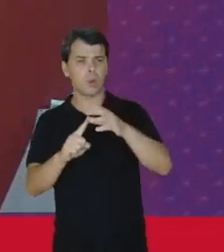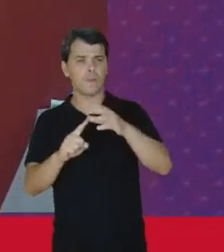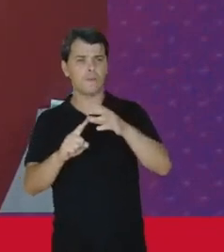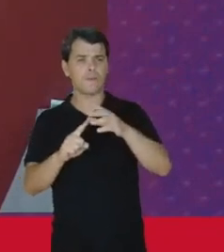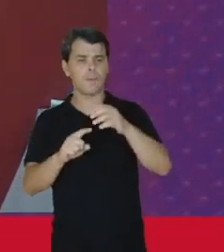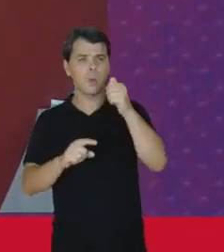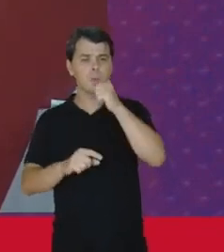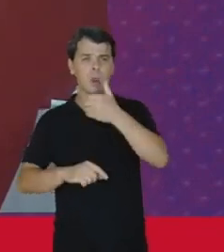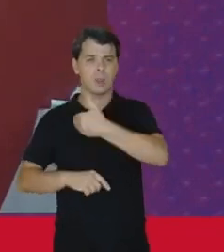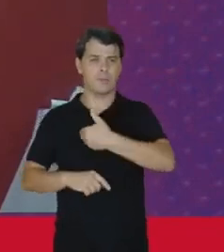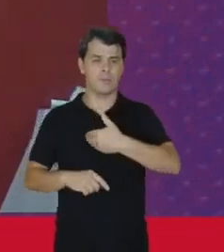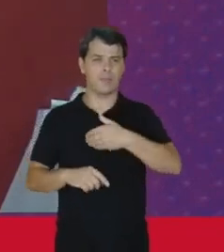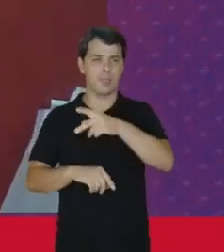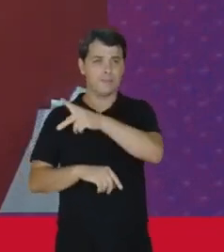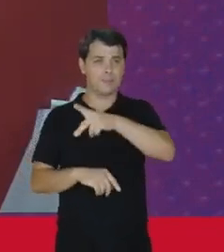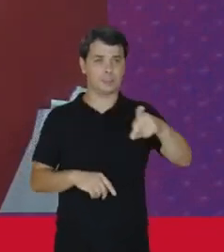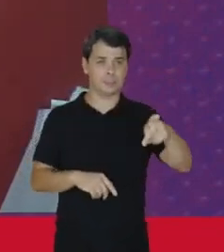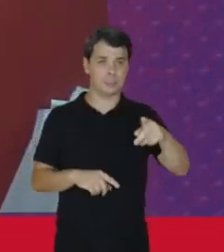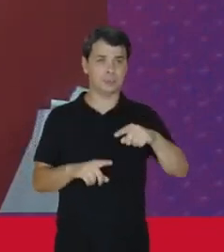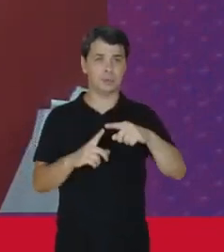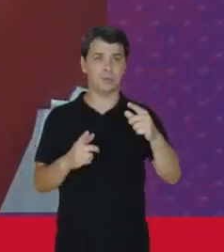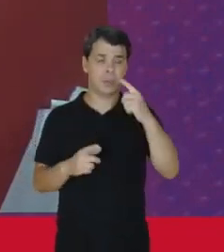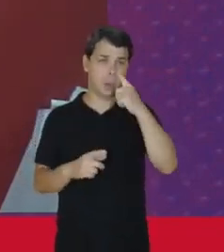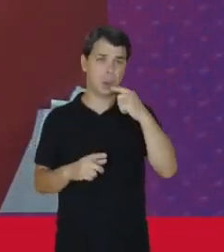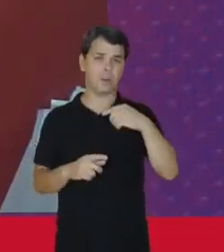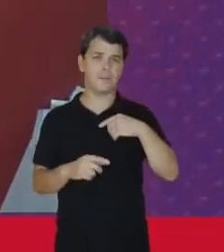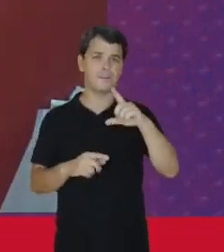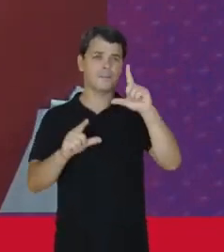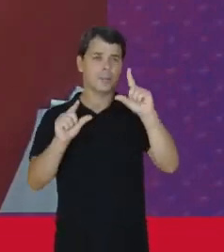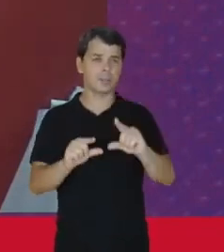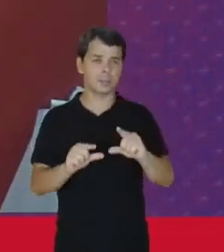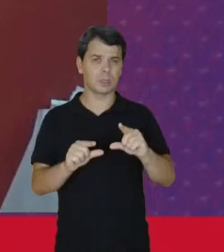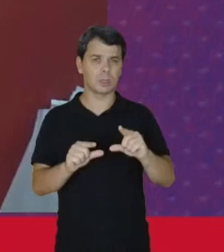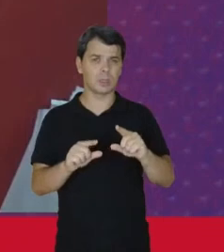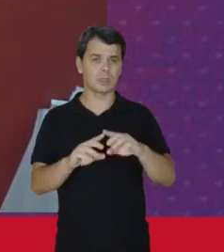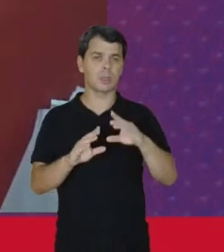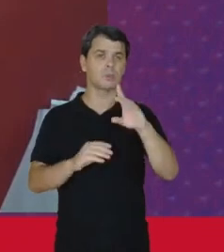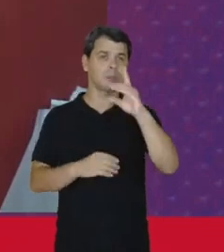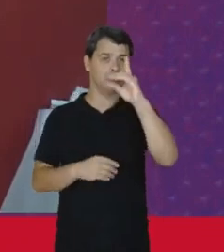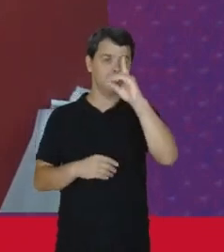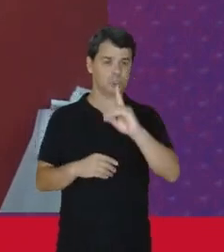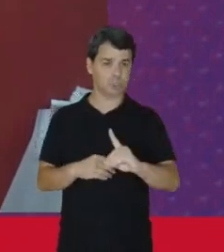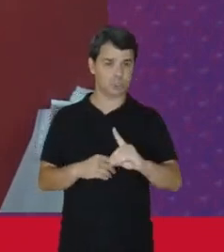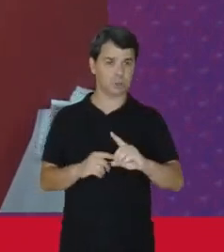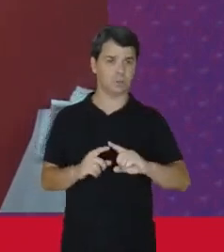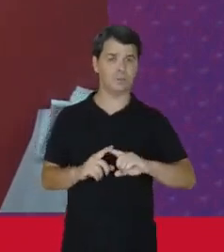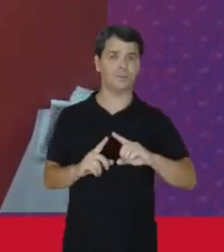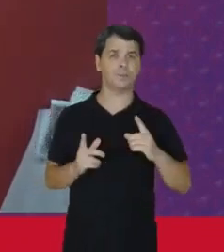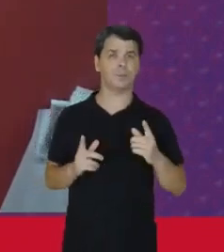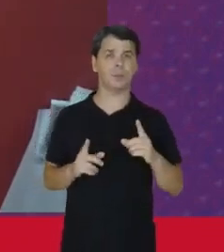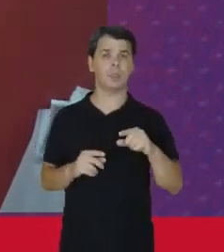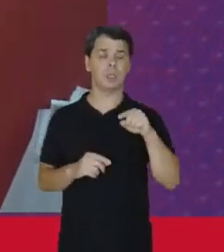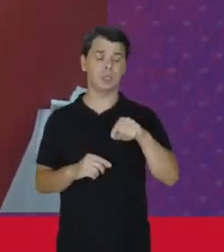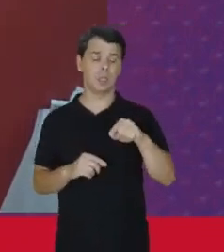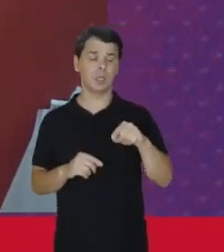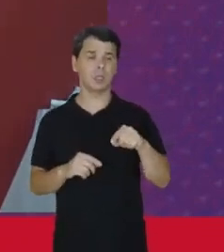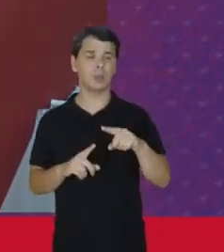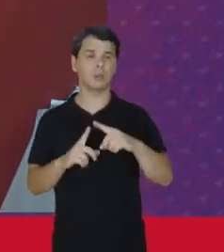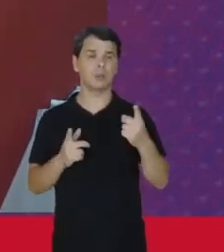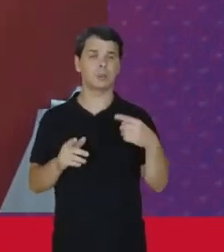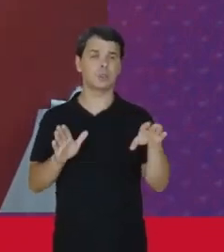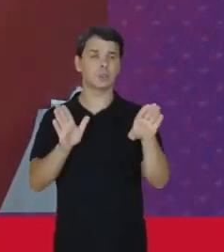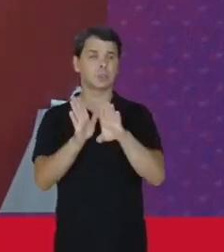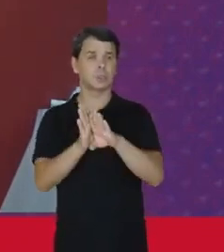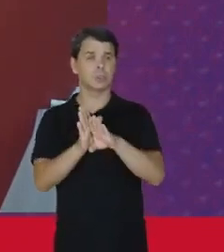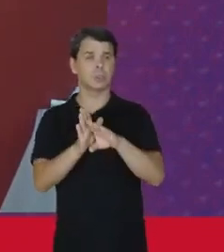presidência depois de mim, a gente consegue ter metade das mulheres na direção, e até aqui, porque